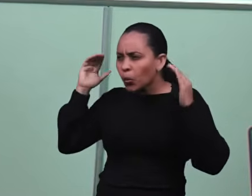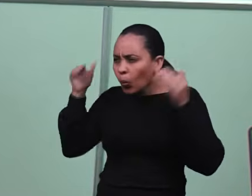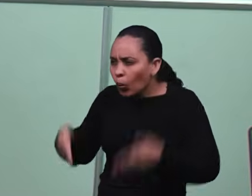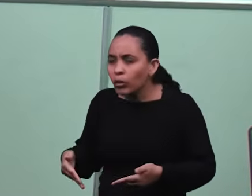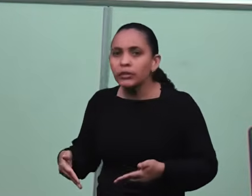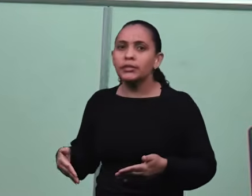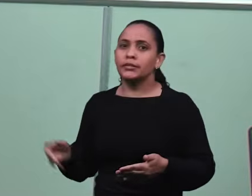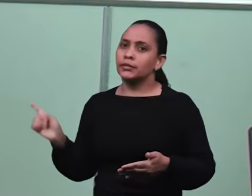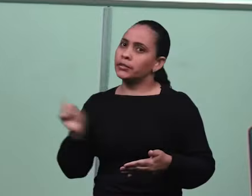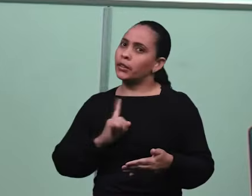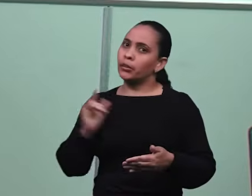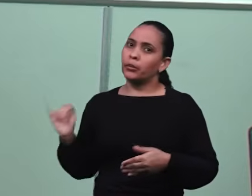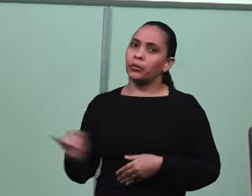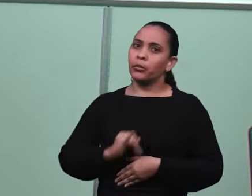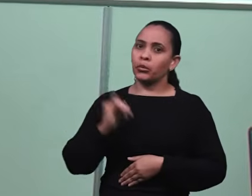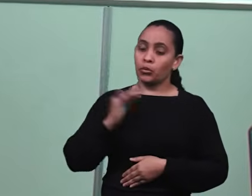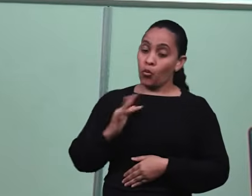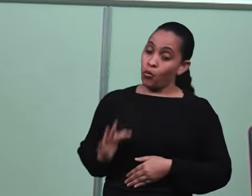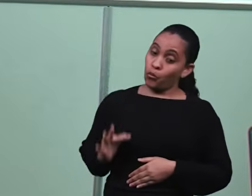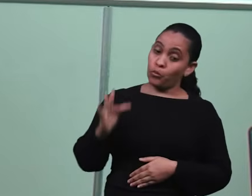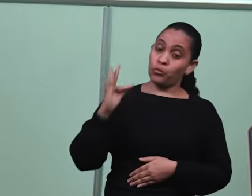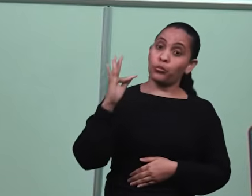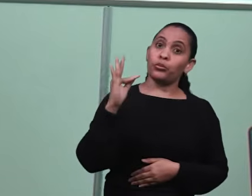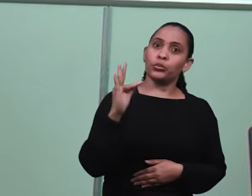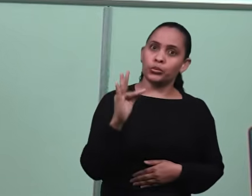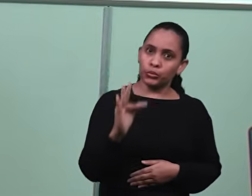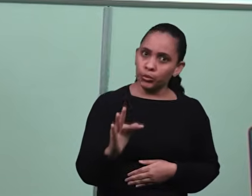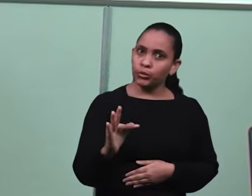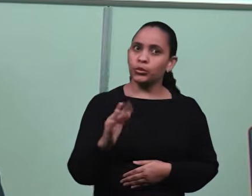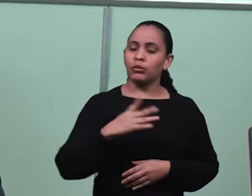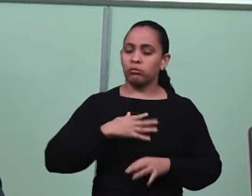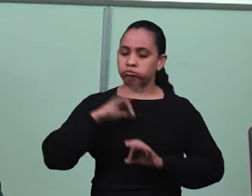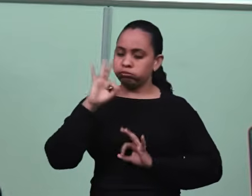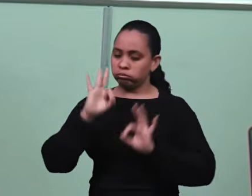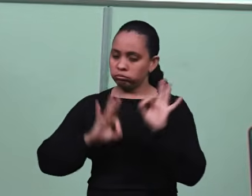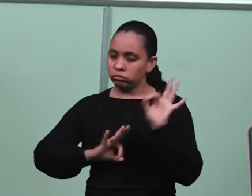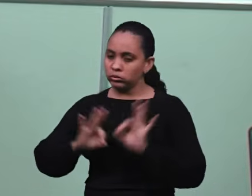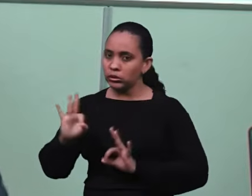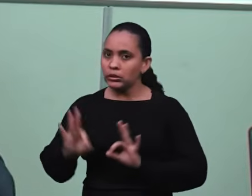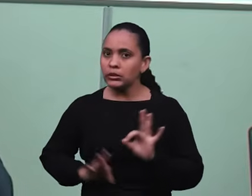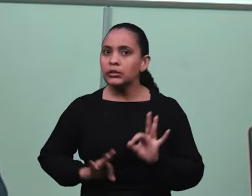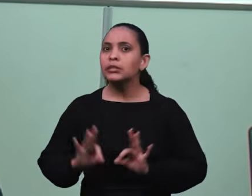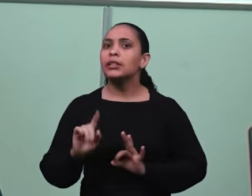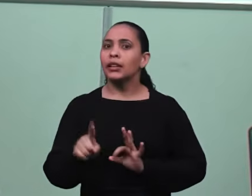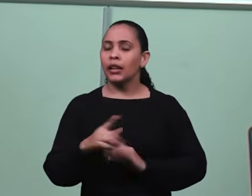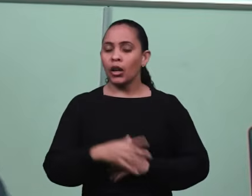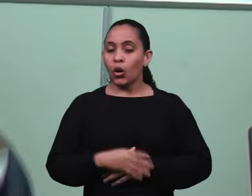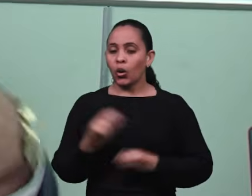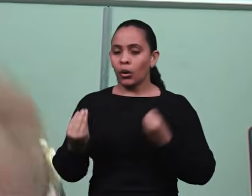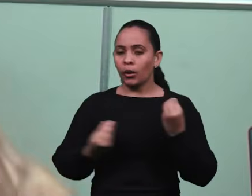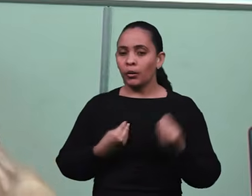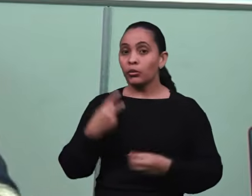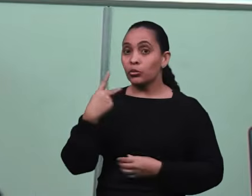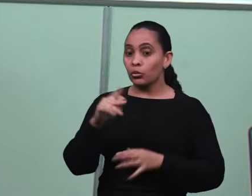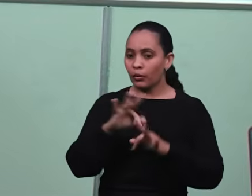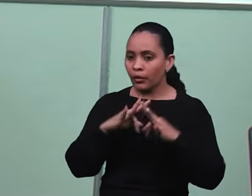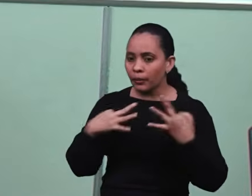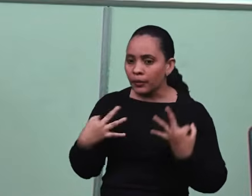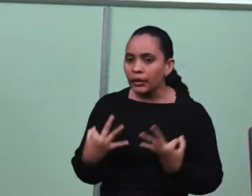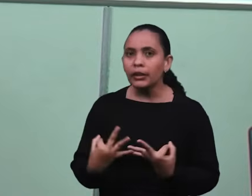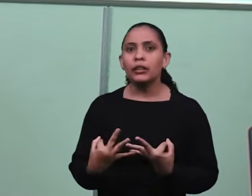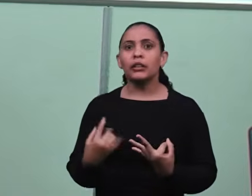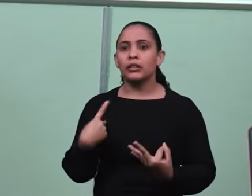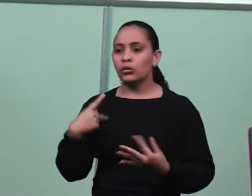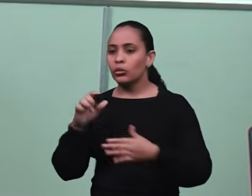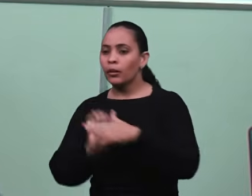Então é importante ter o planejamento bem claro, bem estudado, de acordo com o seu perfil, o perfil do seu negócio, o perfil da sua